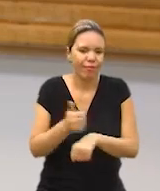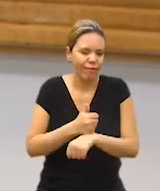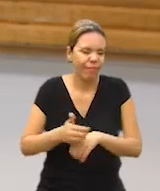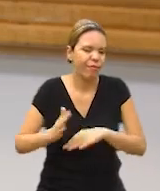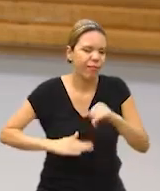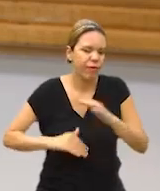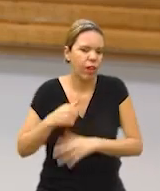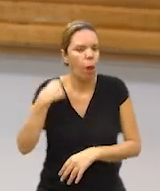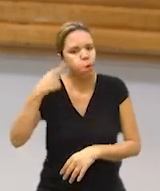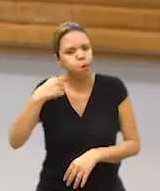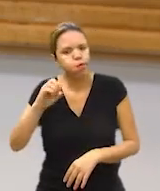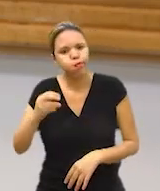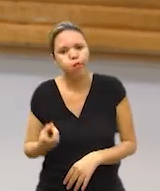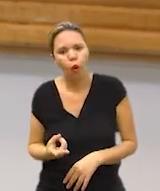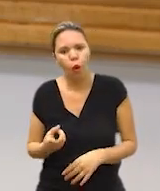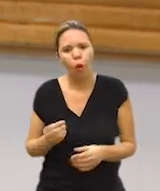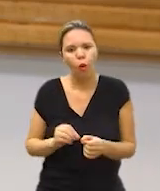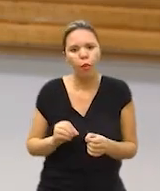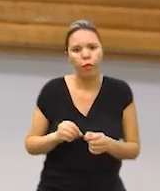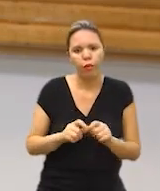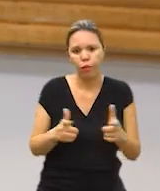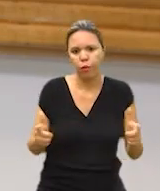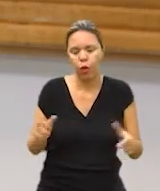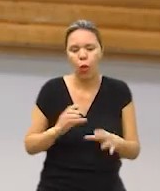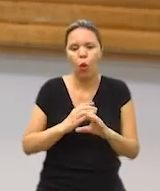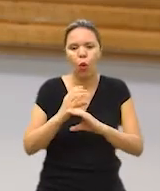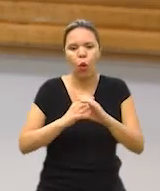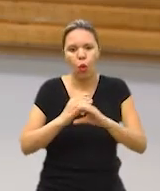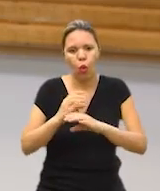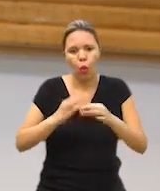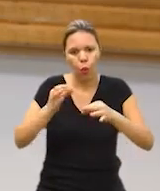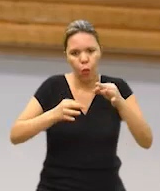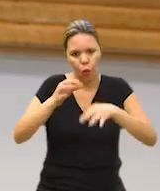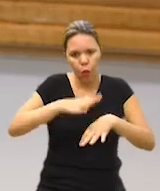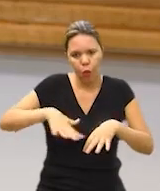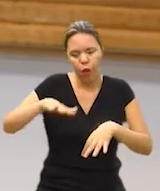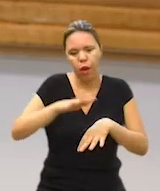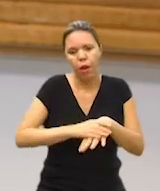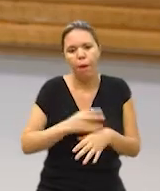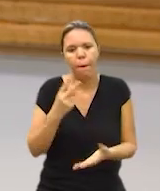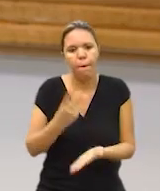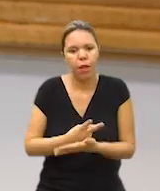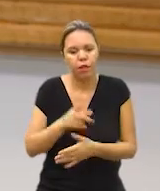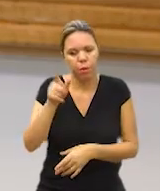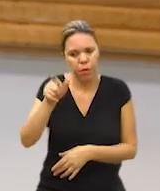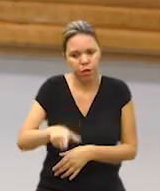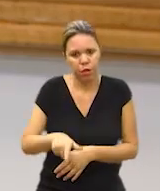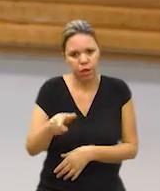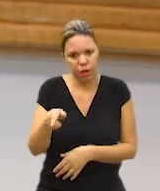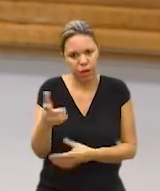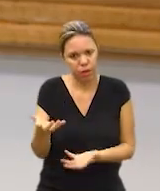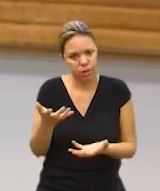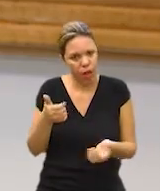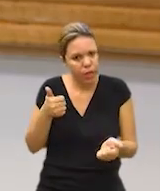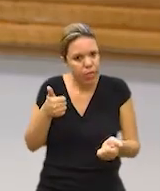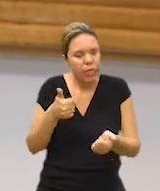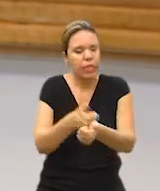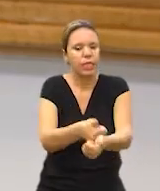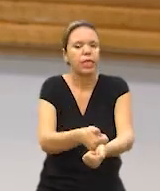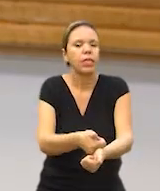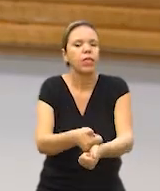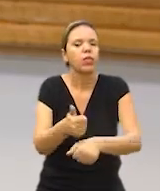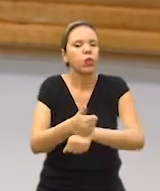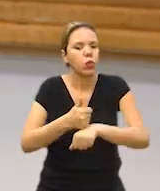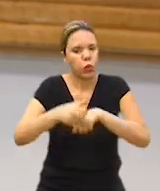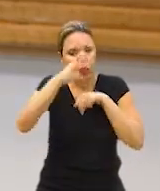para advogar ou seja para a maioria dos concursos jurídicos, que mesmo que a pessoa quiser seguir uma